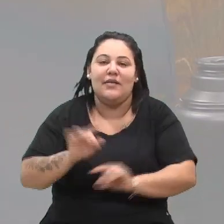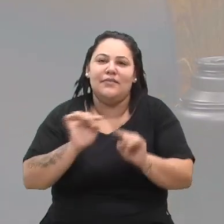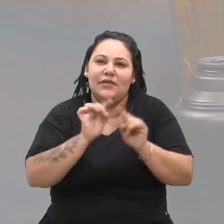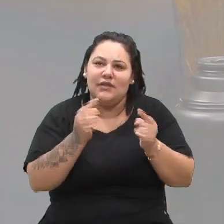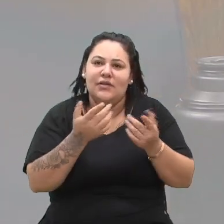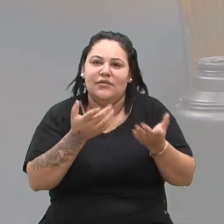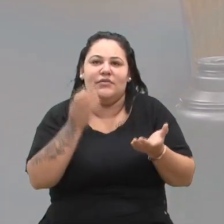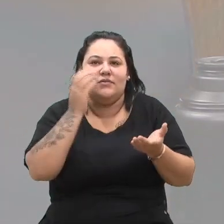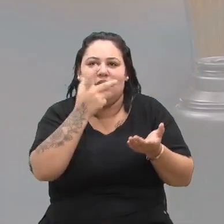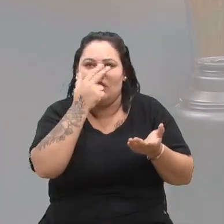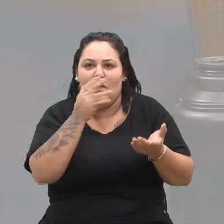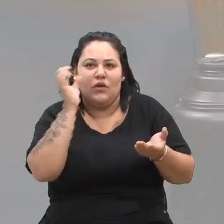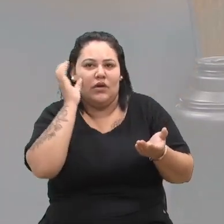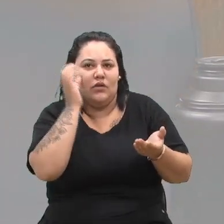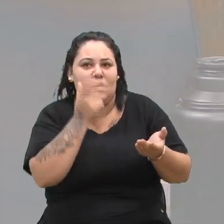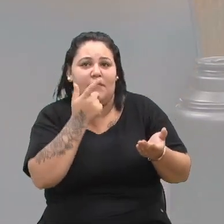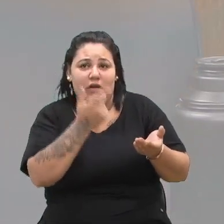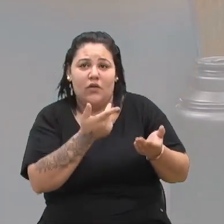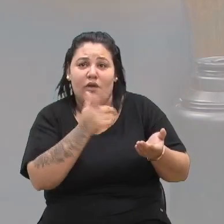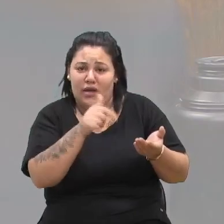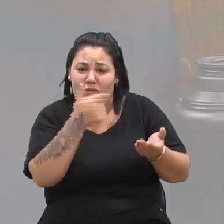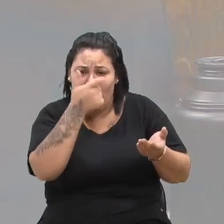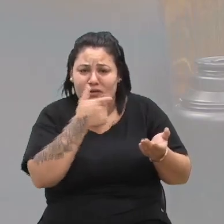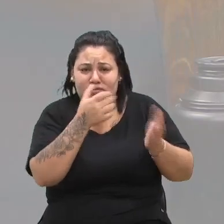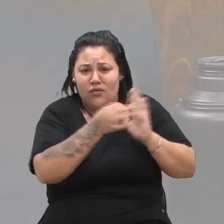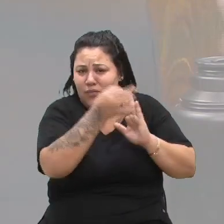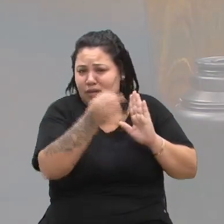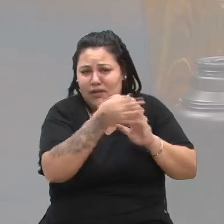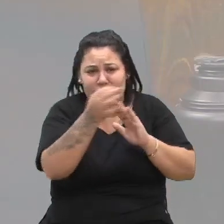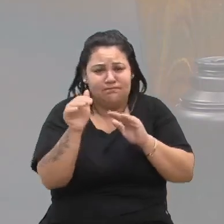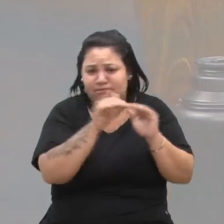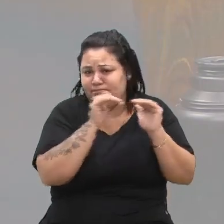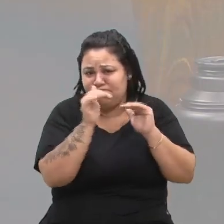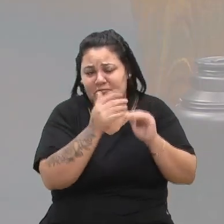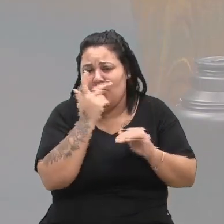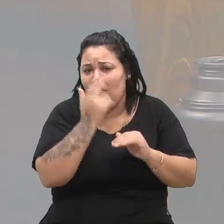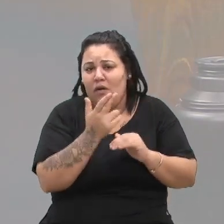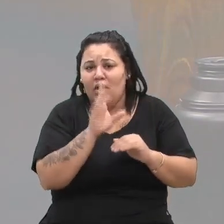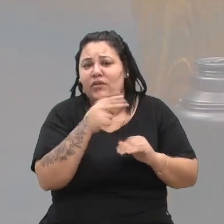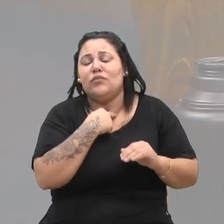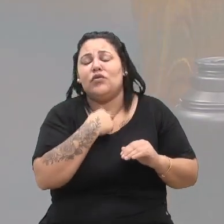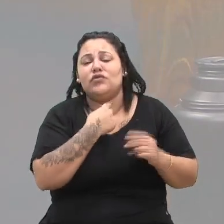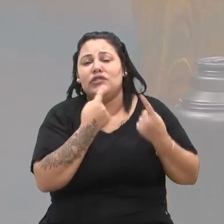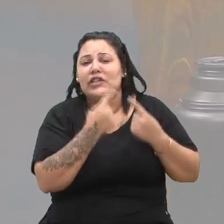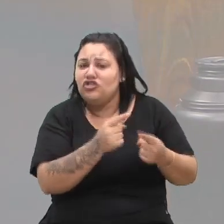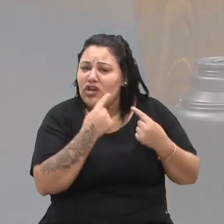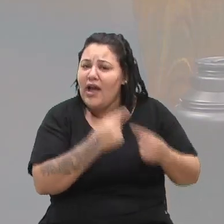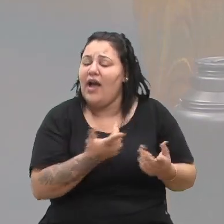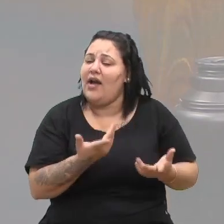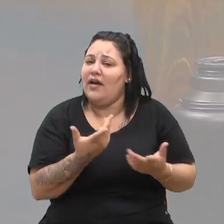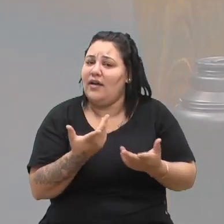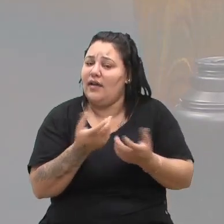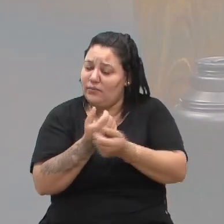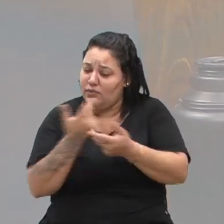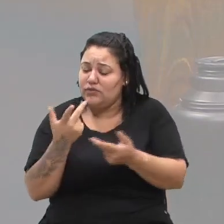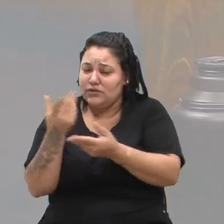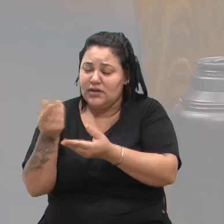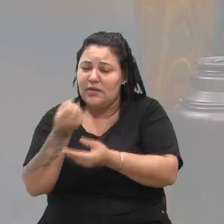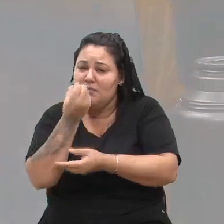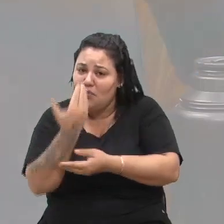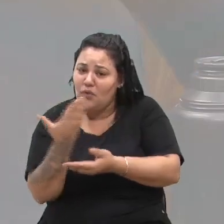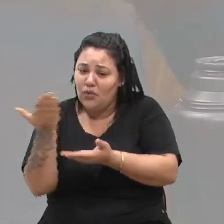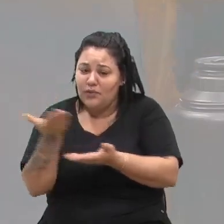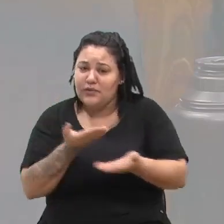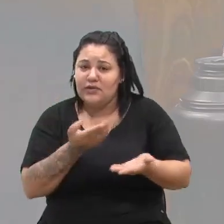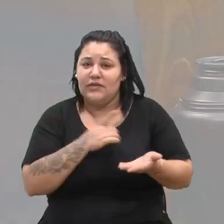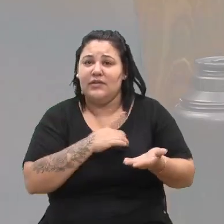o vereador Cadori falou, que eu acho que é unanimidade, né? Não podemos criticar, é uma coisa boa que vem ao encontro de uma